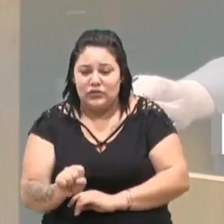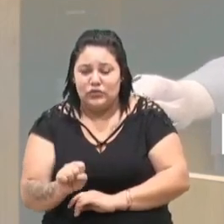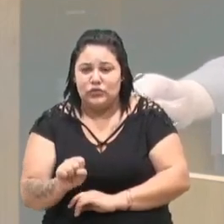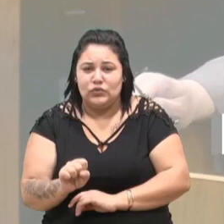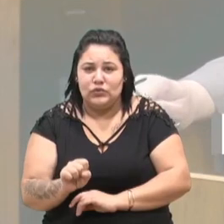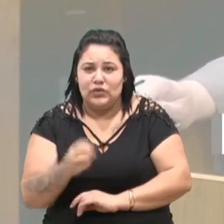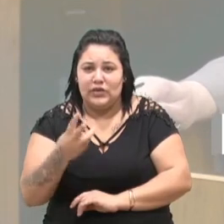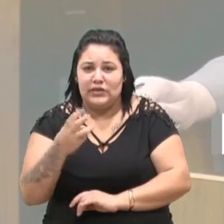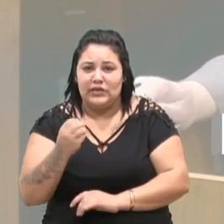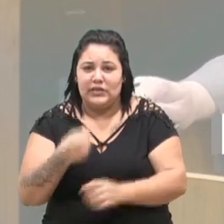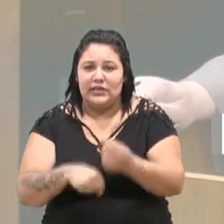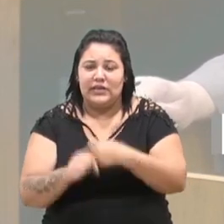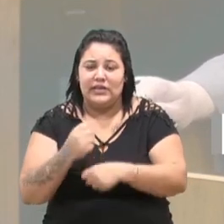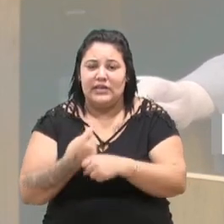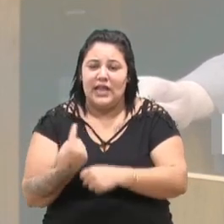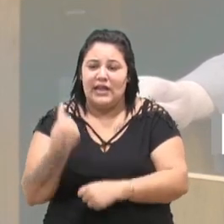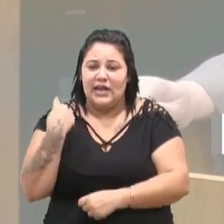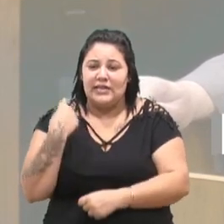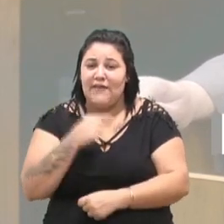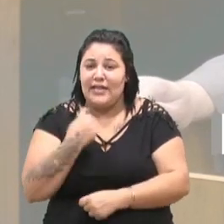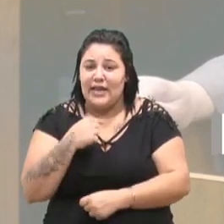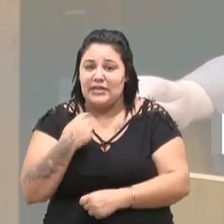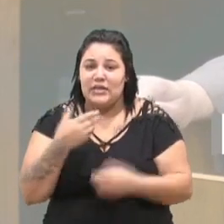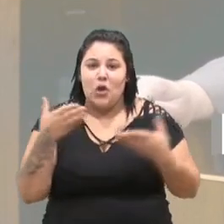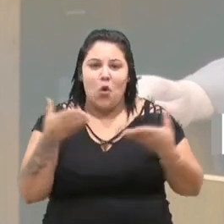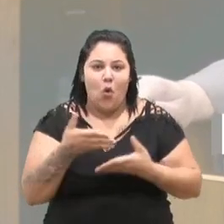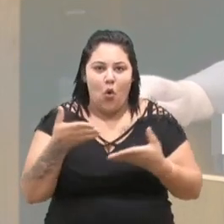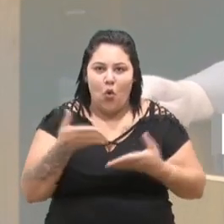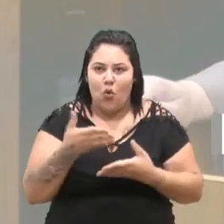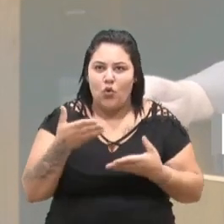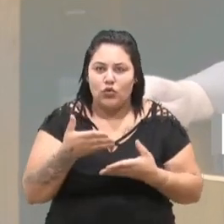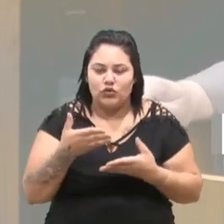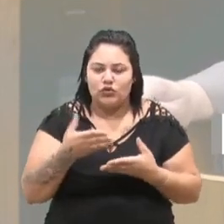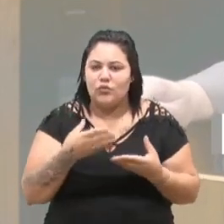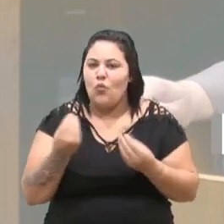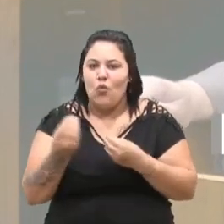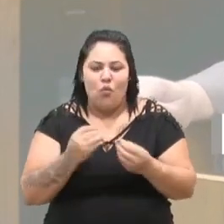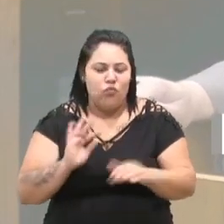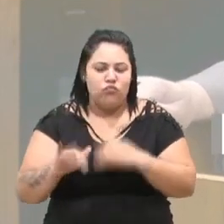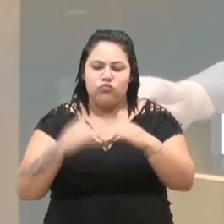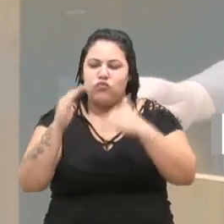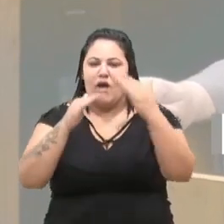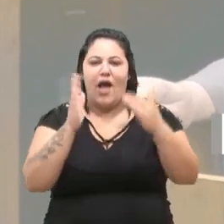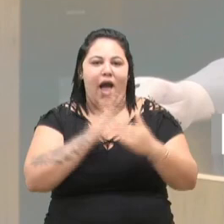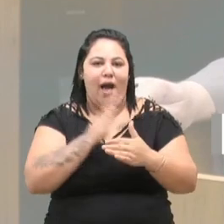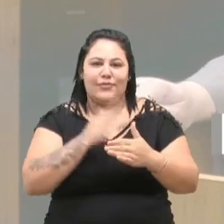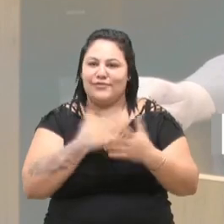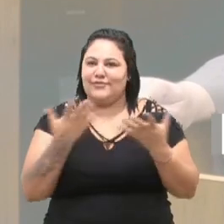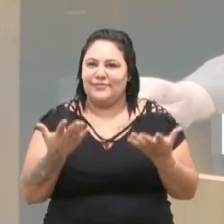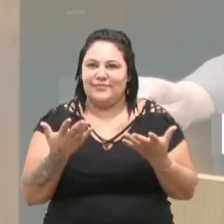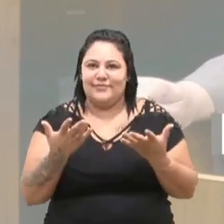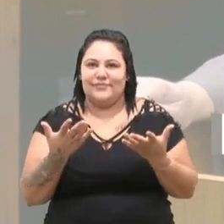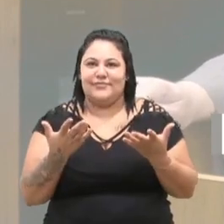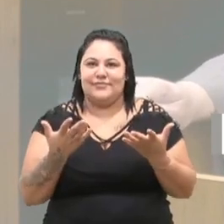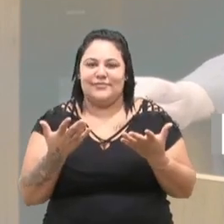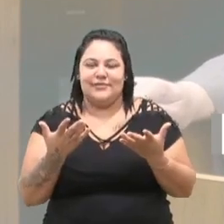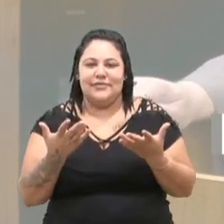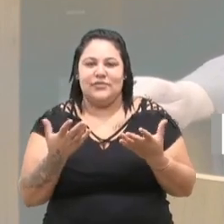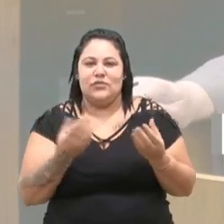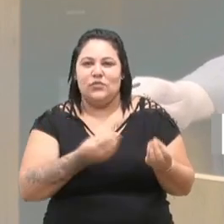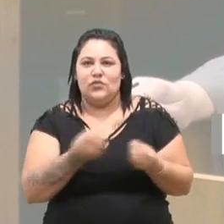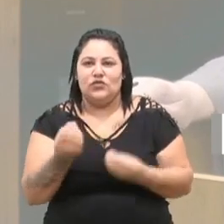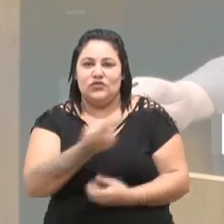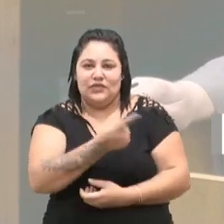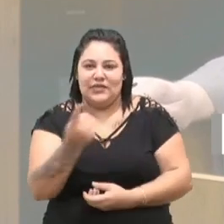do Brasil. Hoje, o celular de os senhores deve ser coreano. Boa parte, para quem não tem iPhone, é Samsung. Ou boa parte de vocês tem um